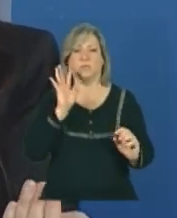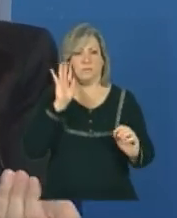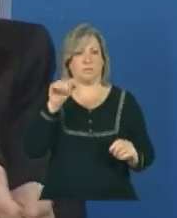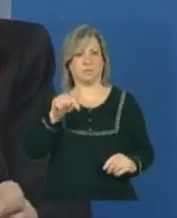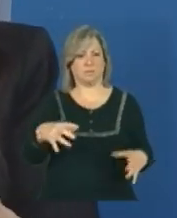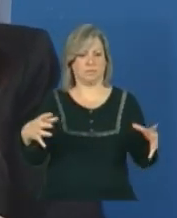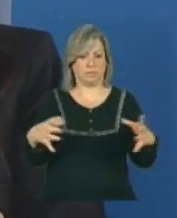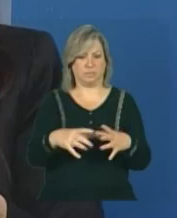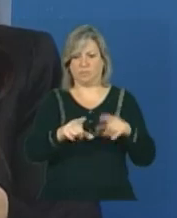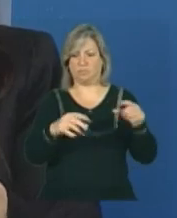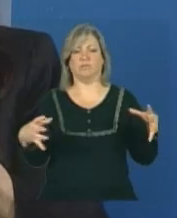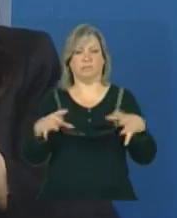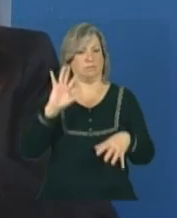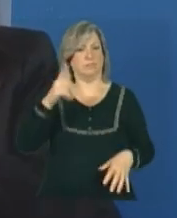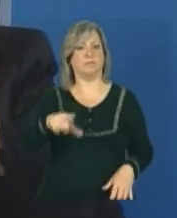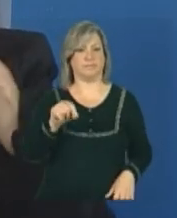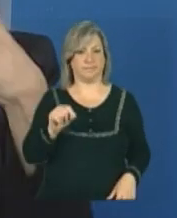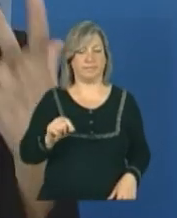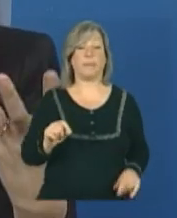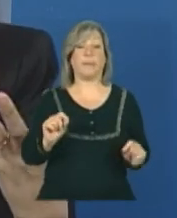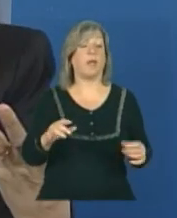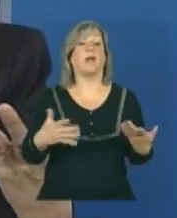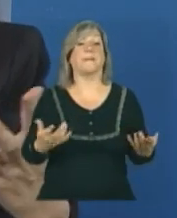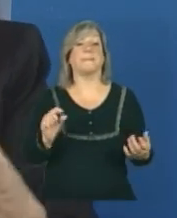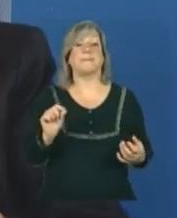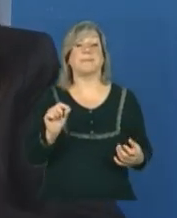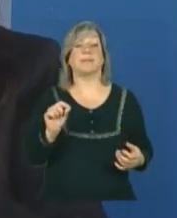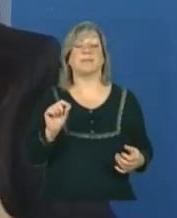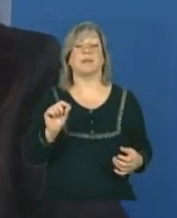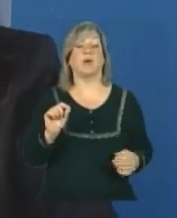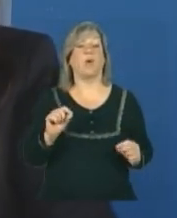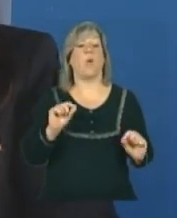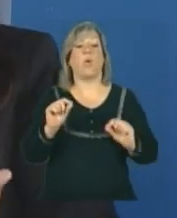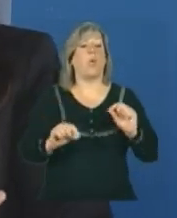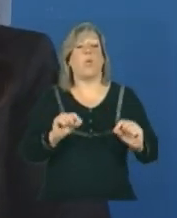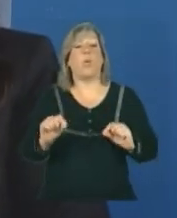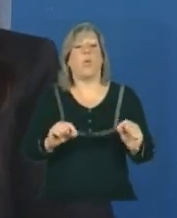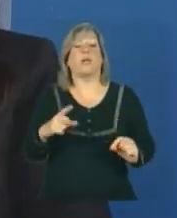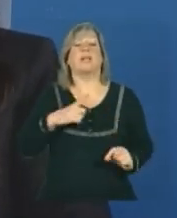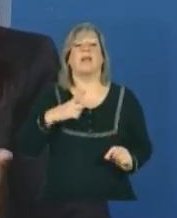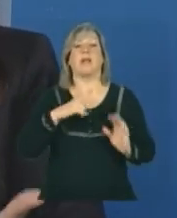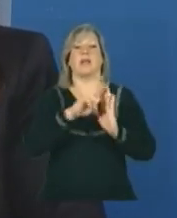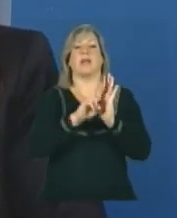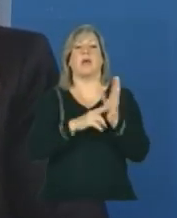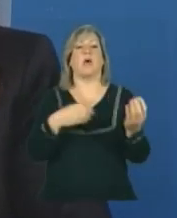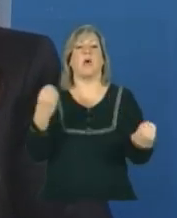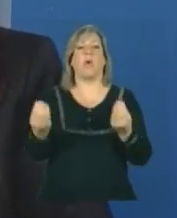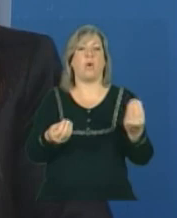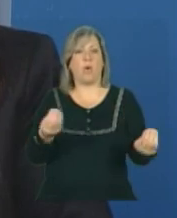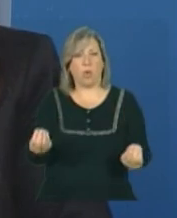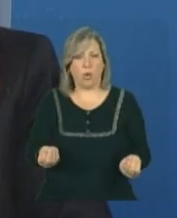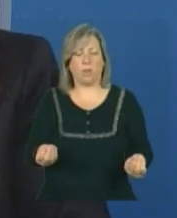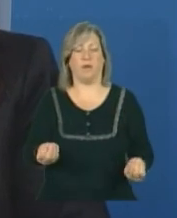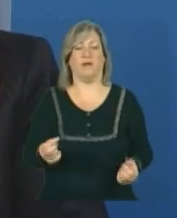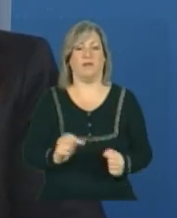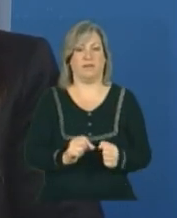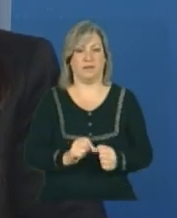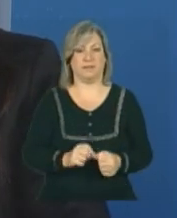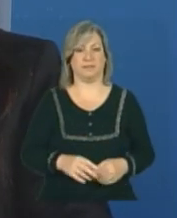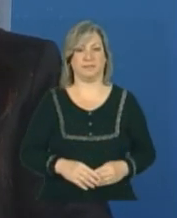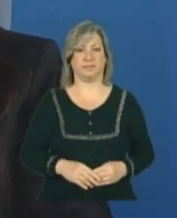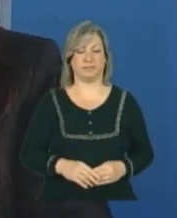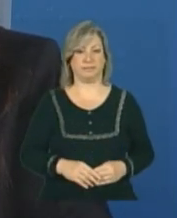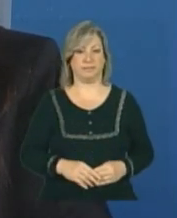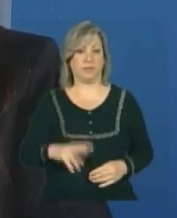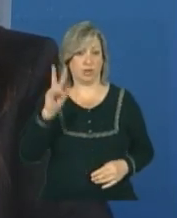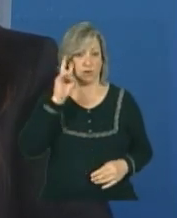entes. Quem é elegível, então? Né? Que critérios são esses e quem é elegível? Então, no